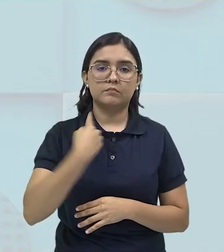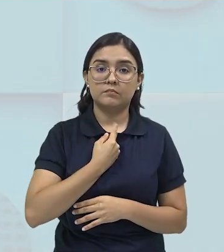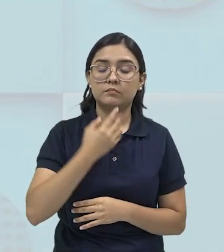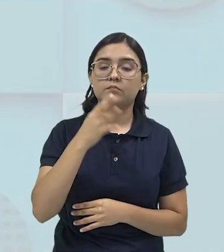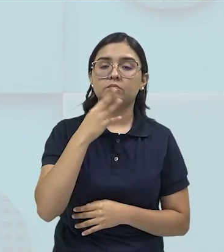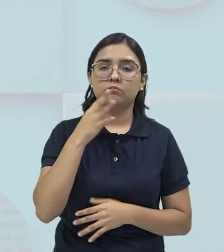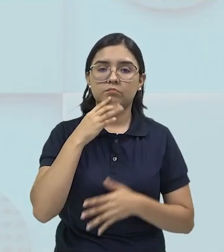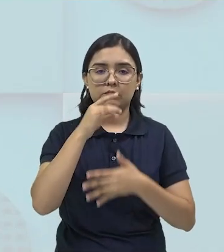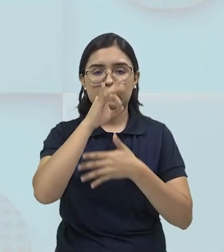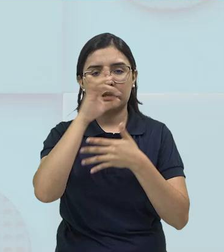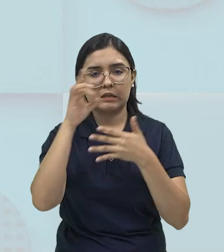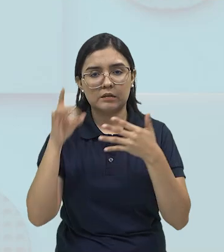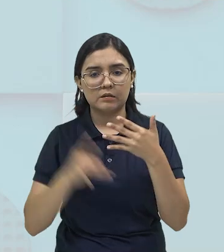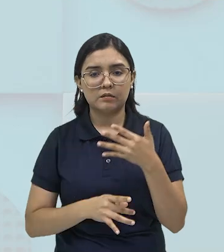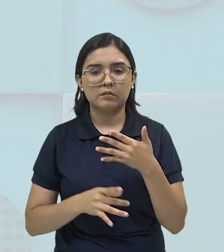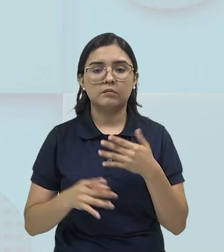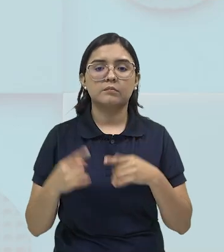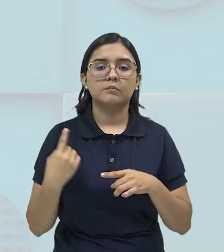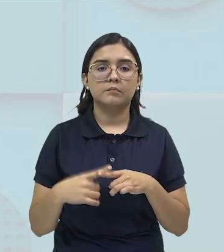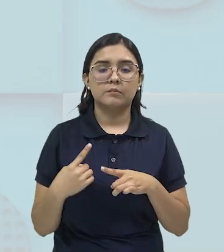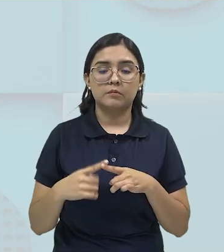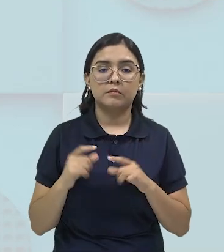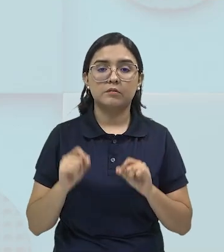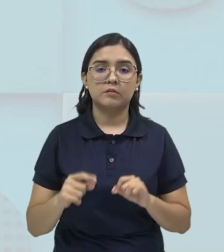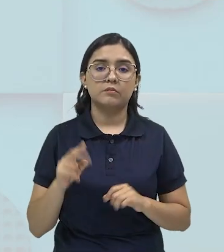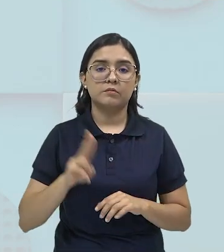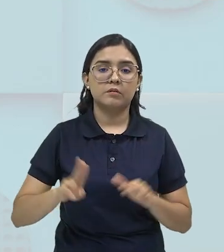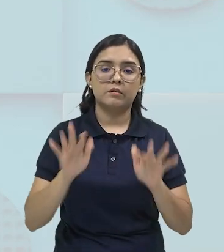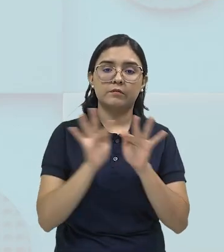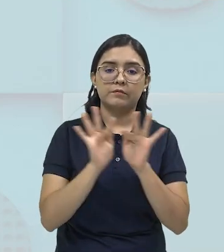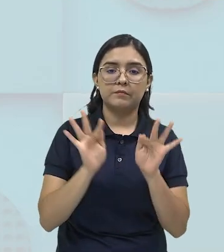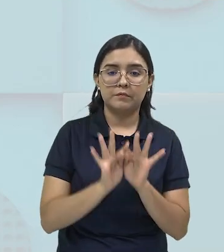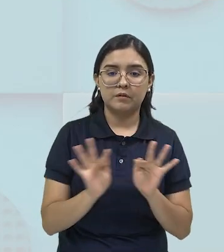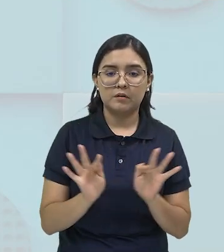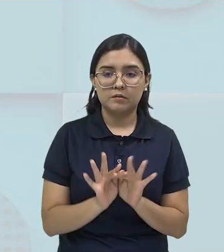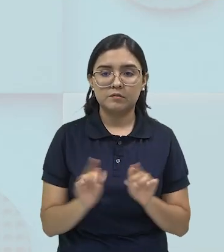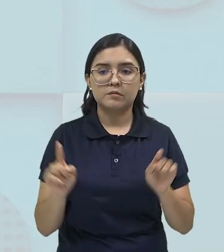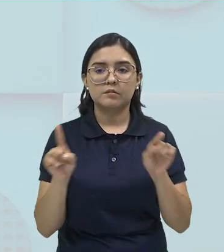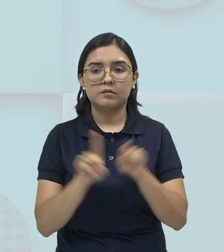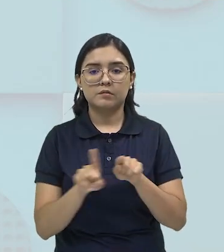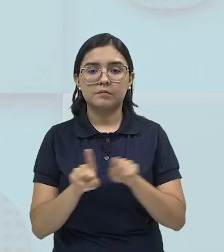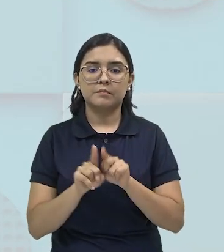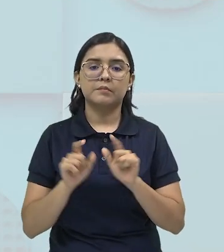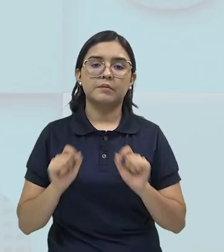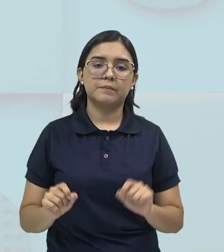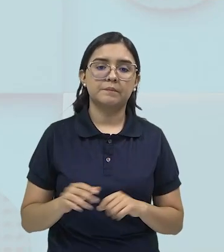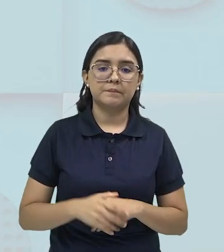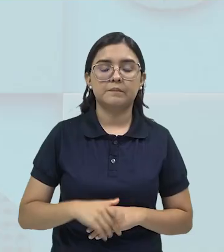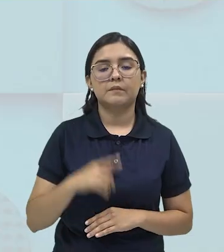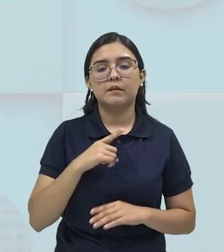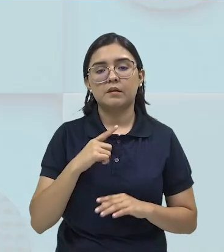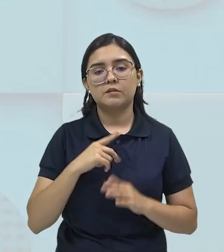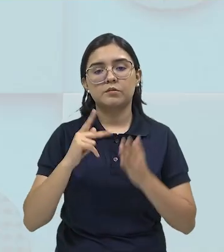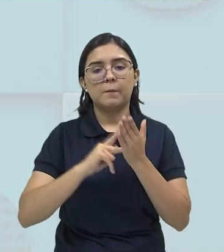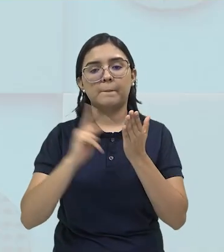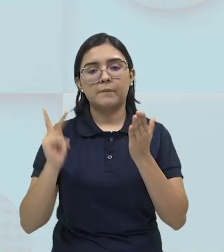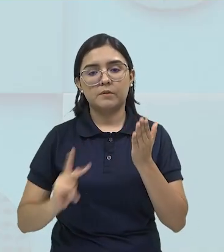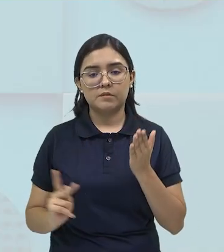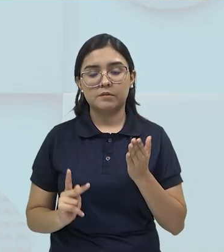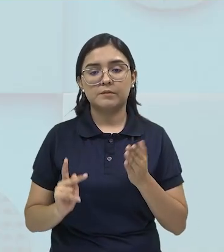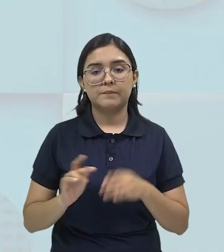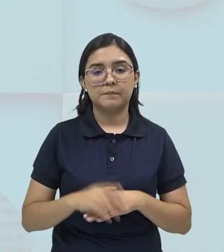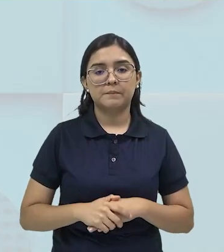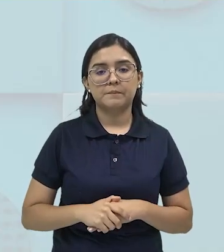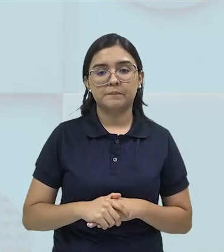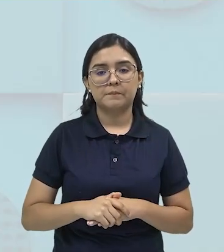conhecer, não é? Porque eles estarão presentes tanto em frases comuns, como também estarão presentes nas poesias, né?